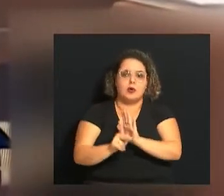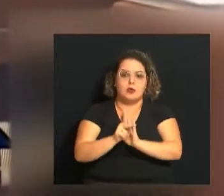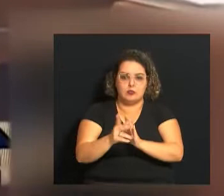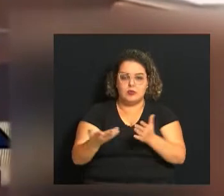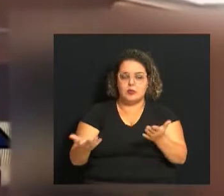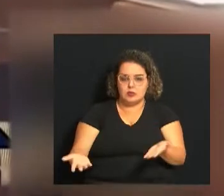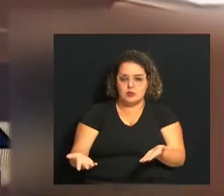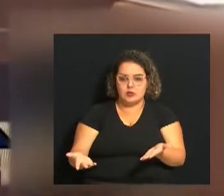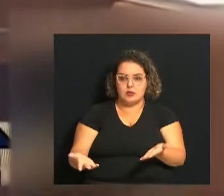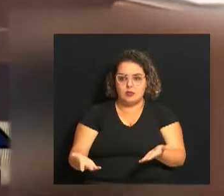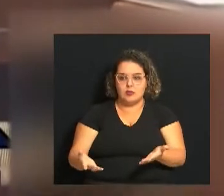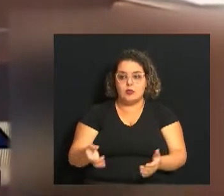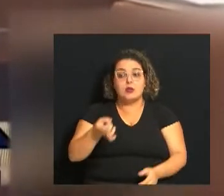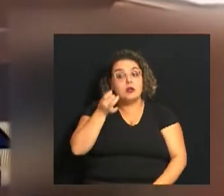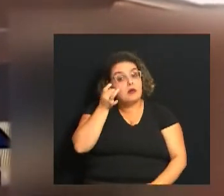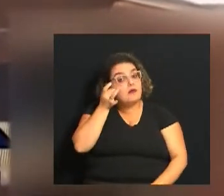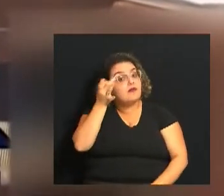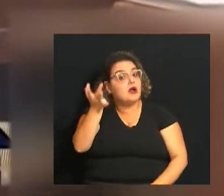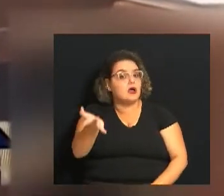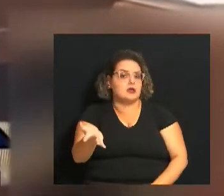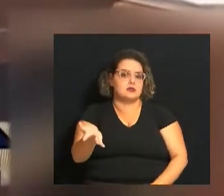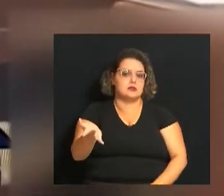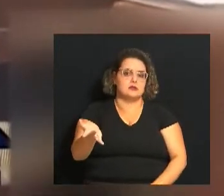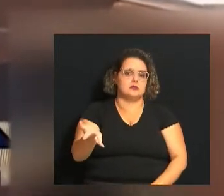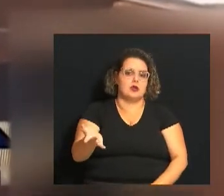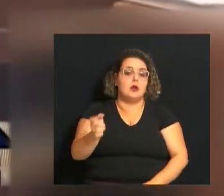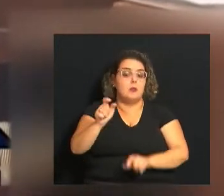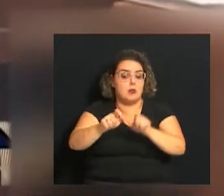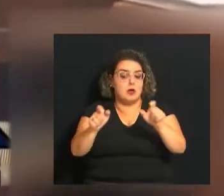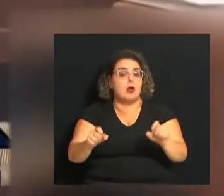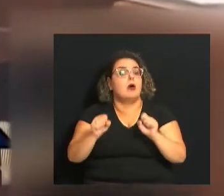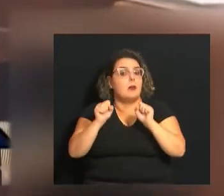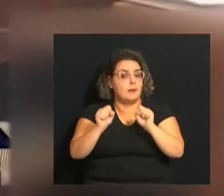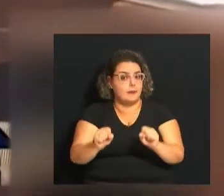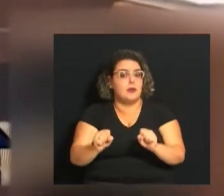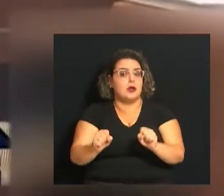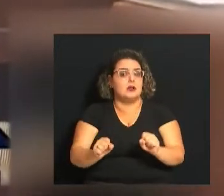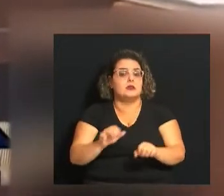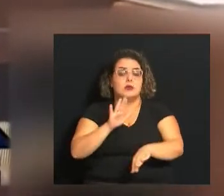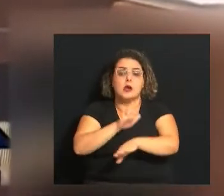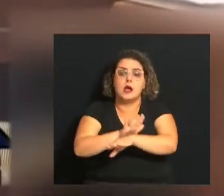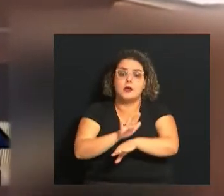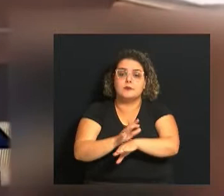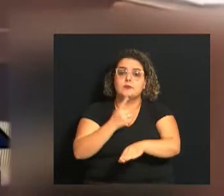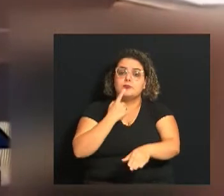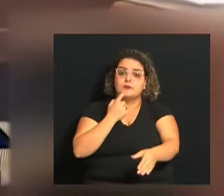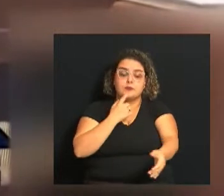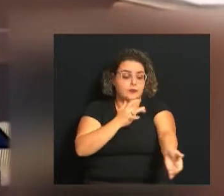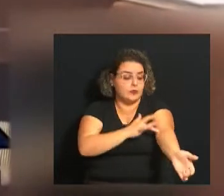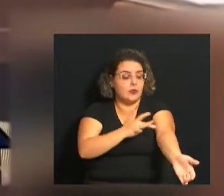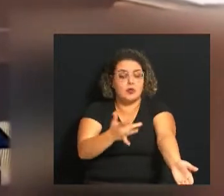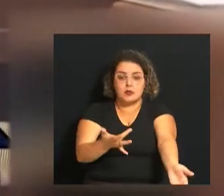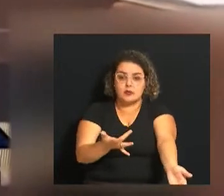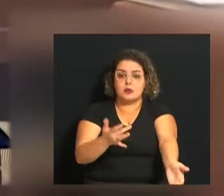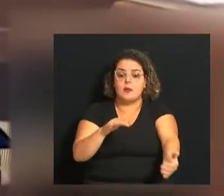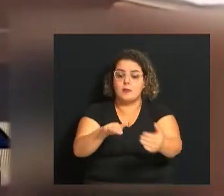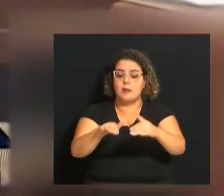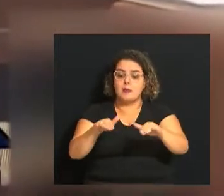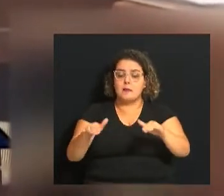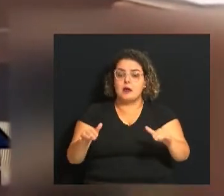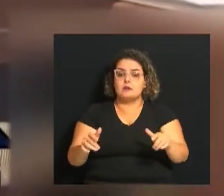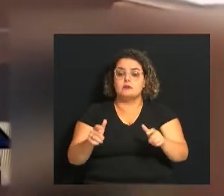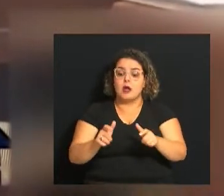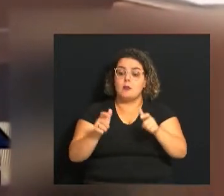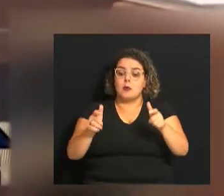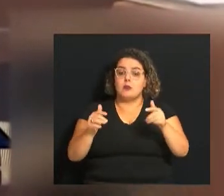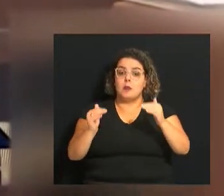ele é um facilitador para que mais pessoas possam ajudar a manter os estoques de sangue em